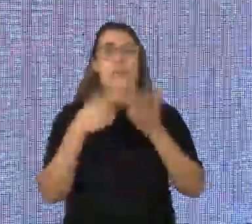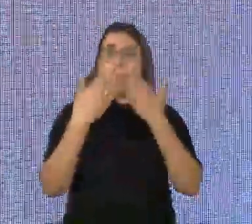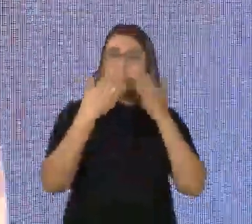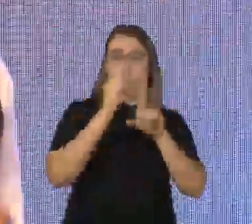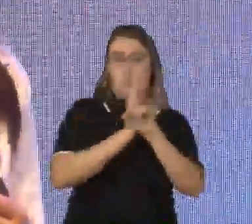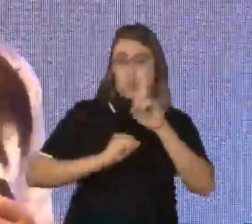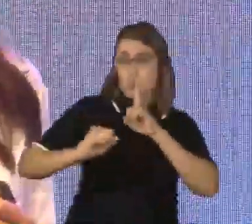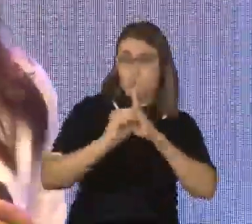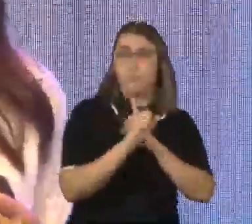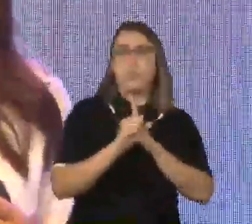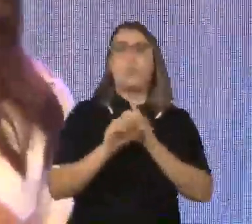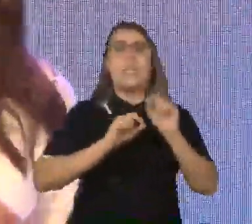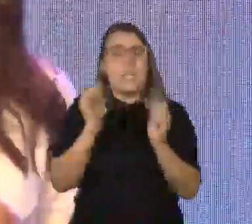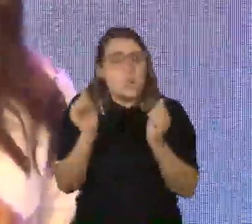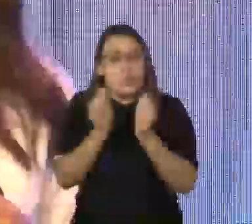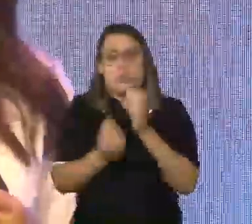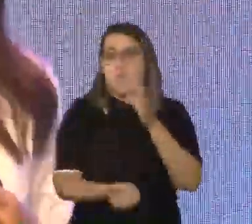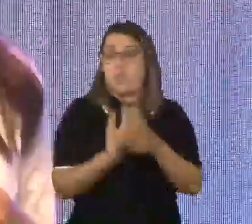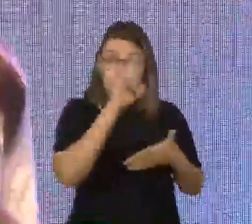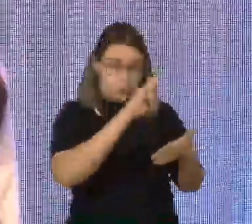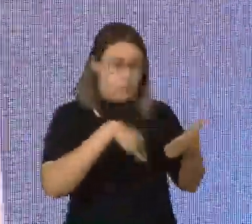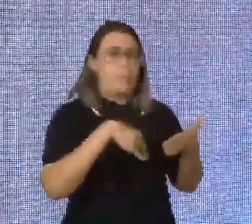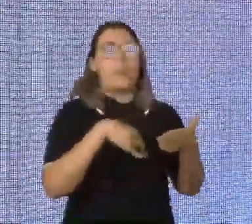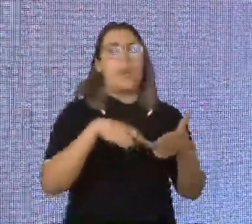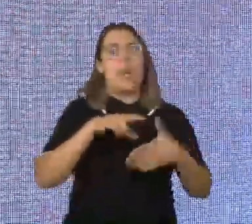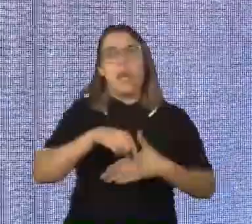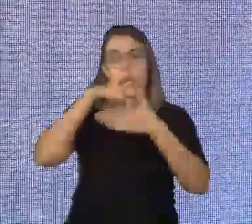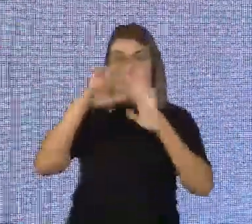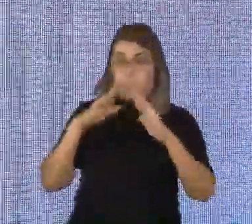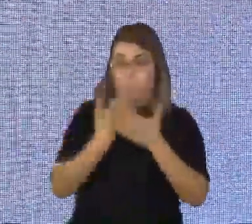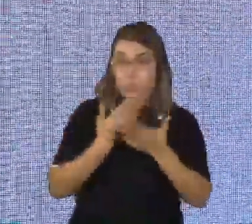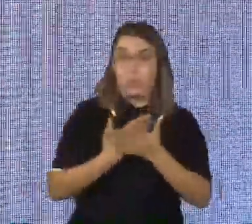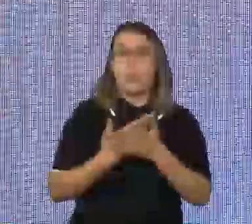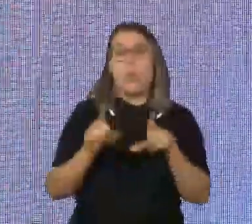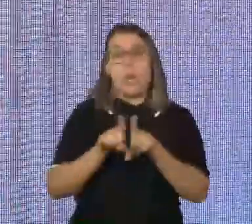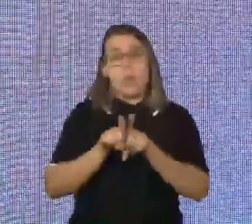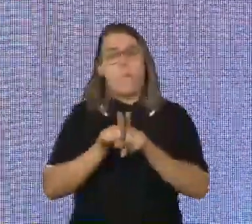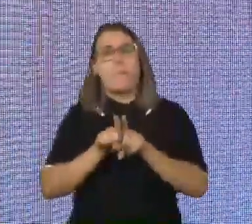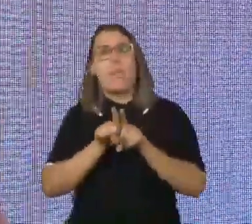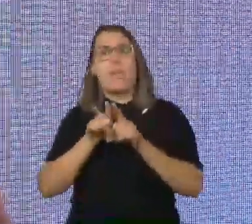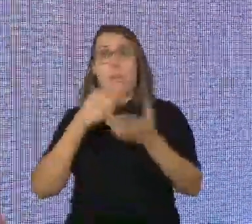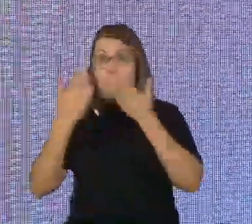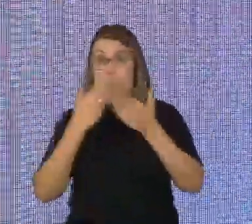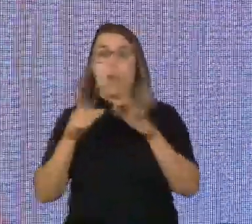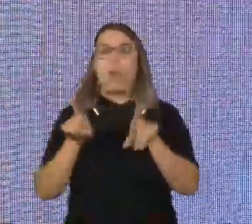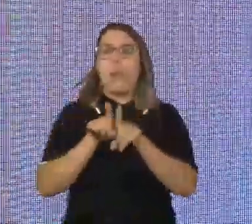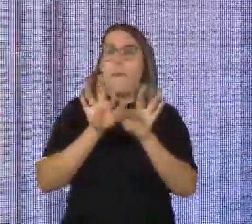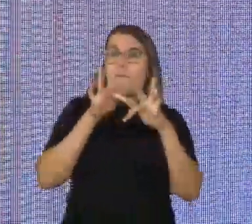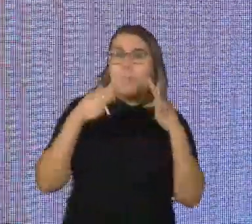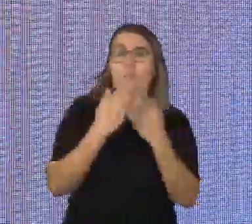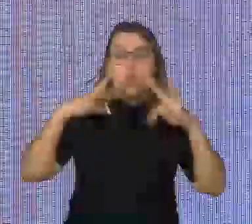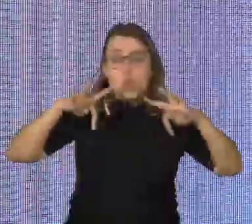A coordenação, a direção da escola, a família do aluno, a equipe terapêutica e quem mais